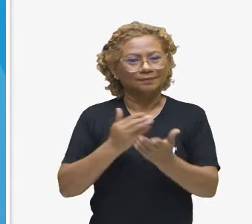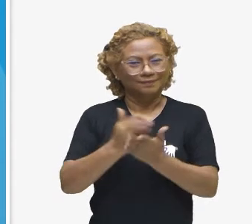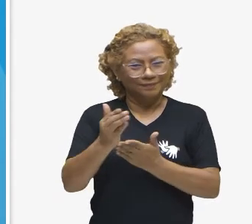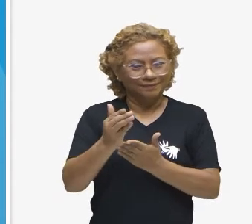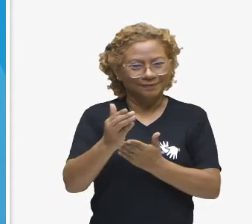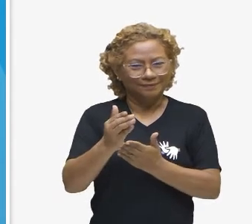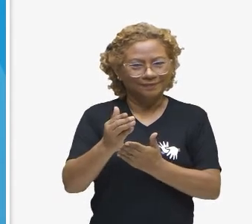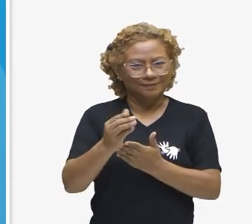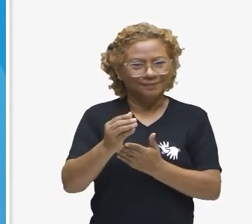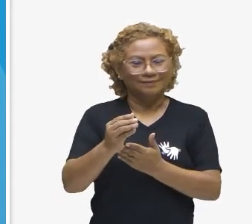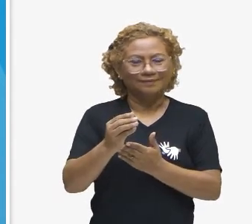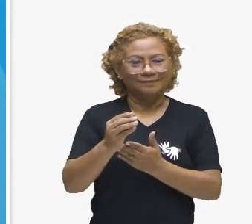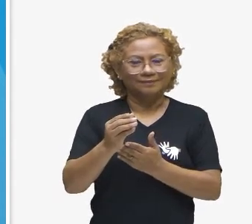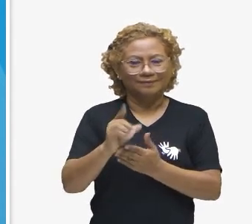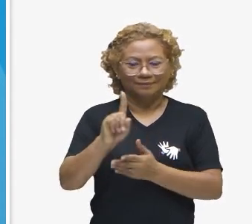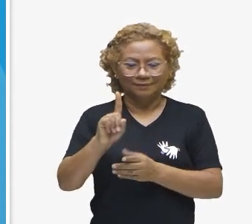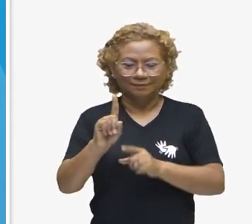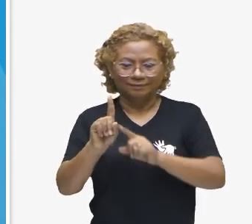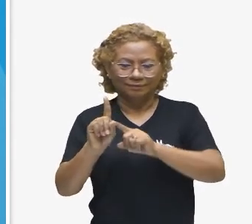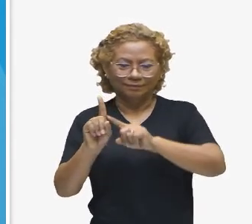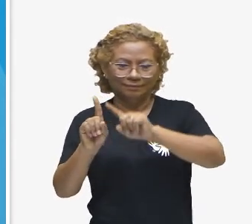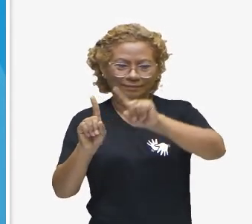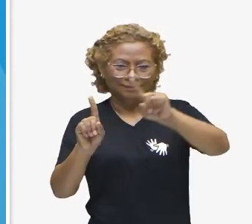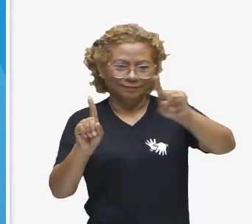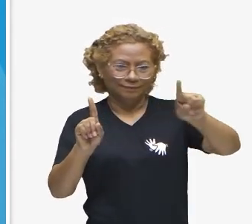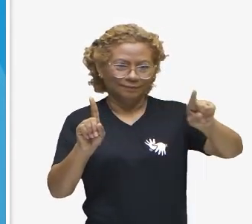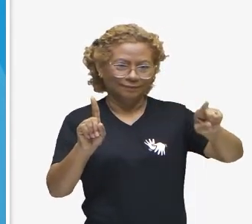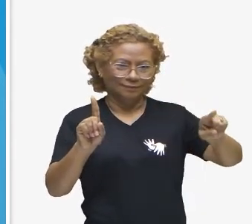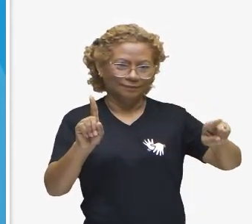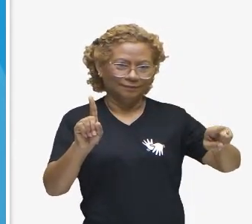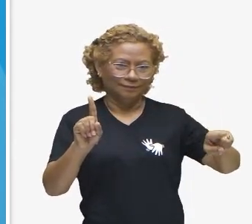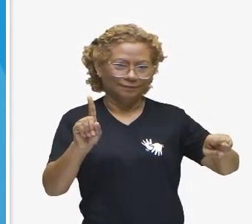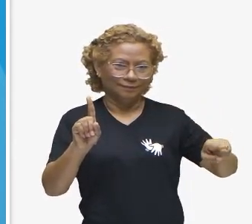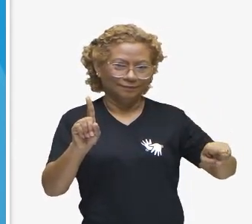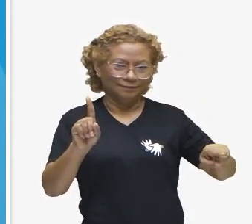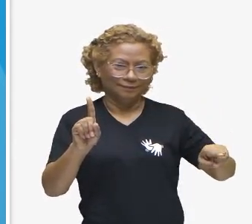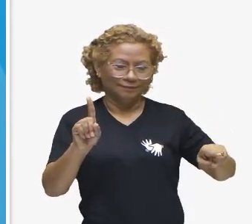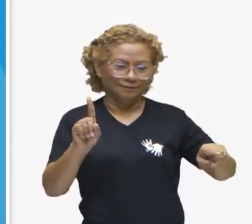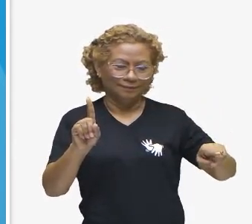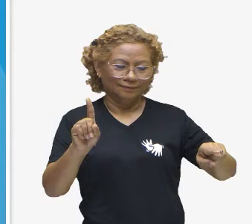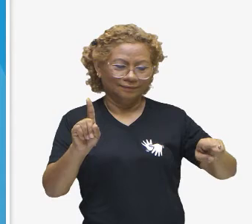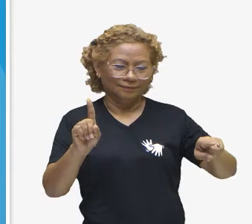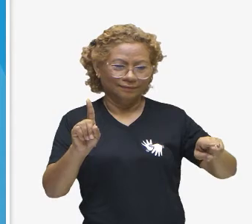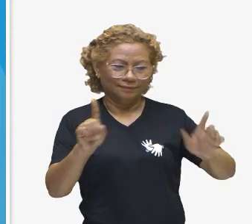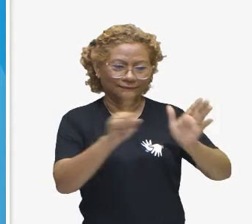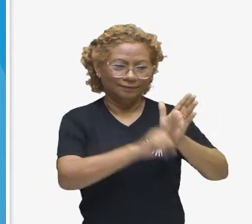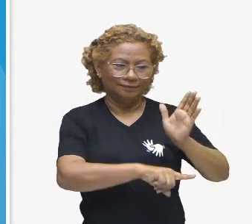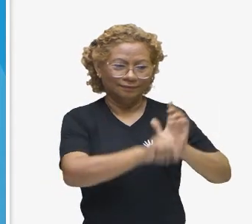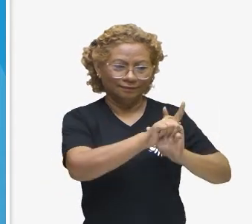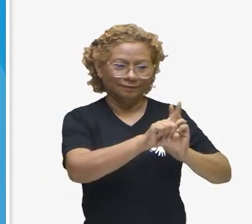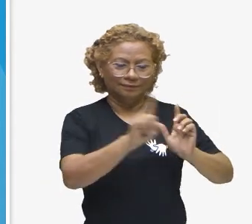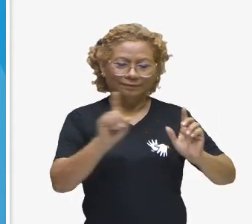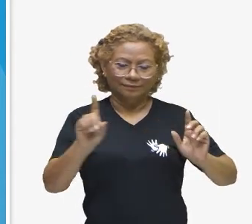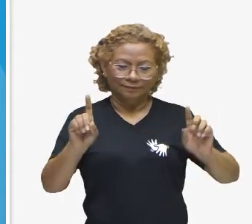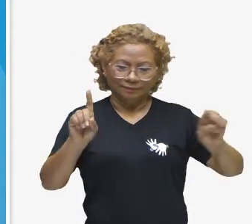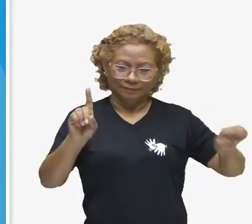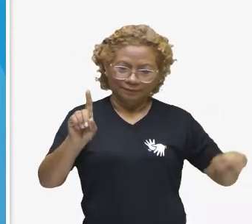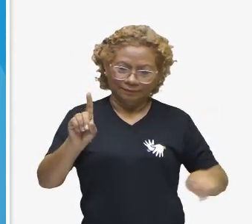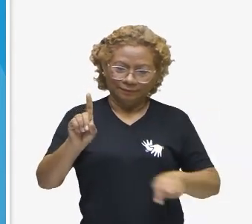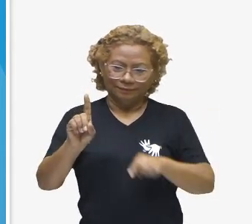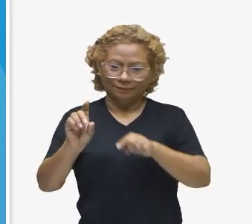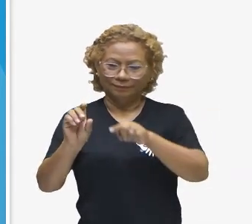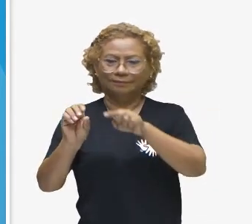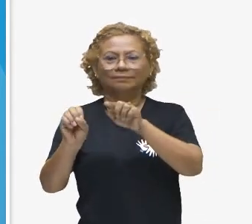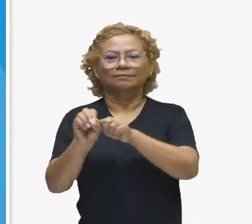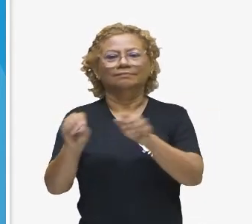formato e ela vai se